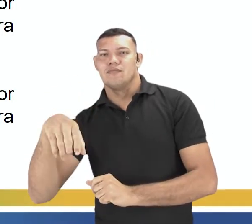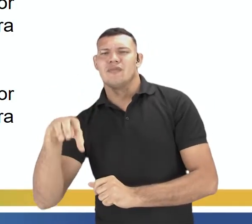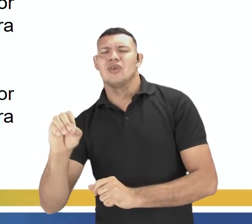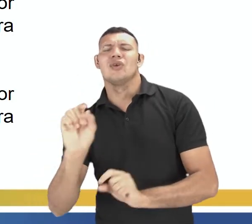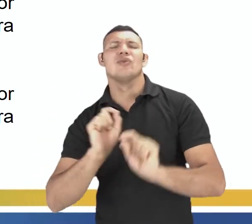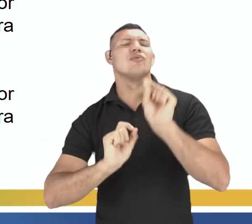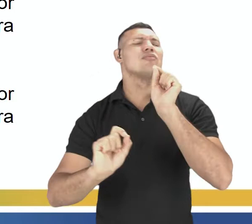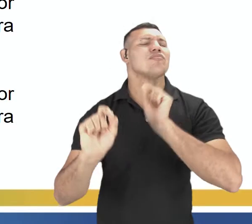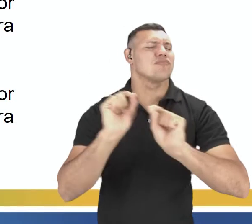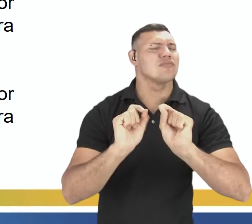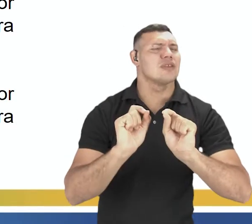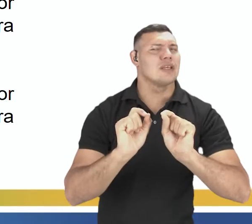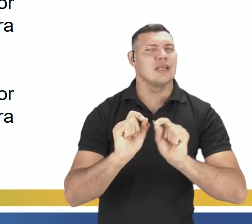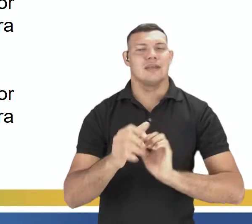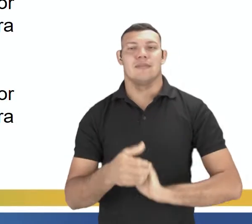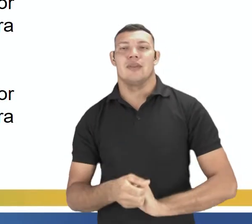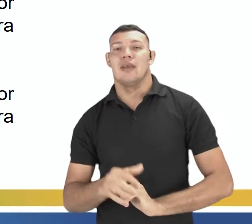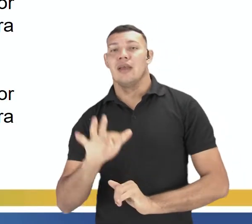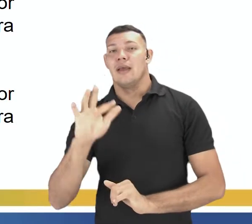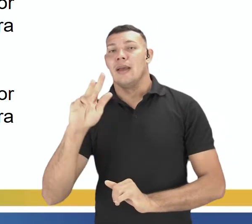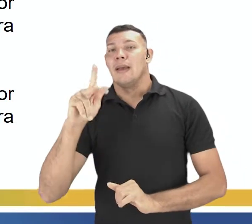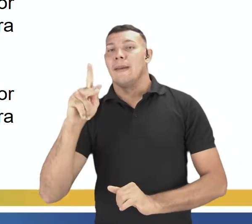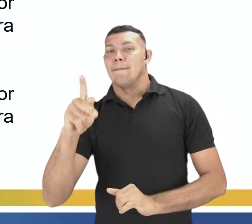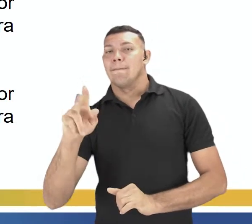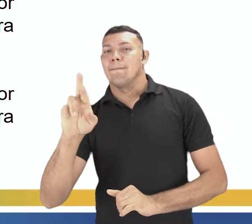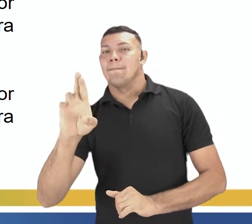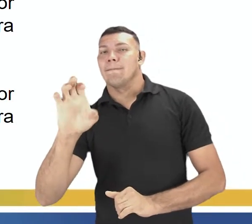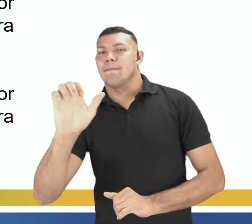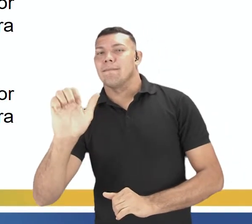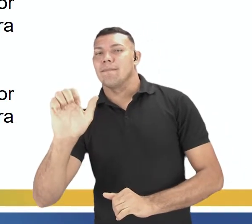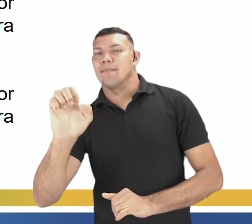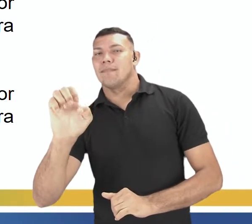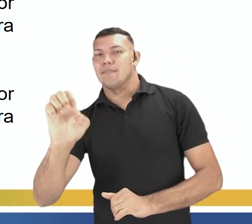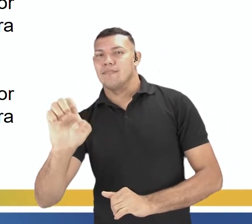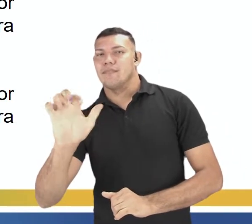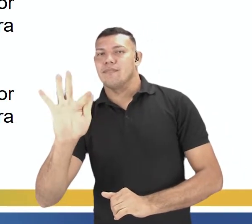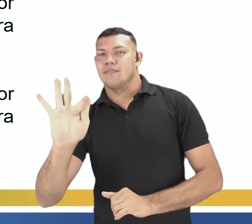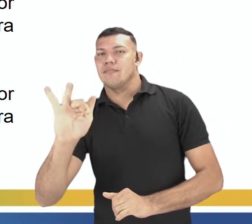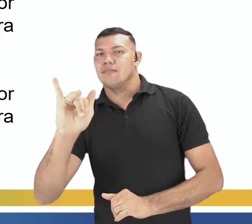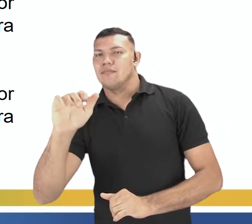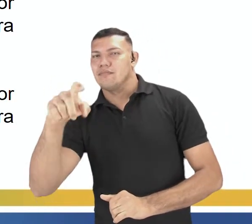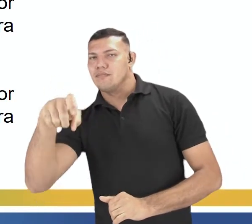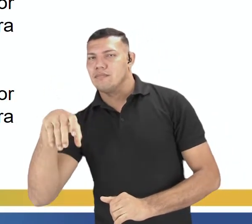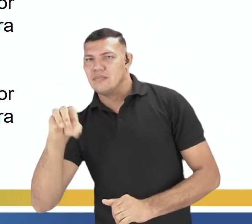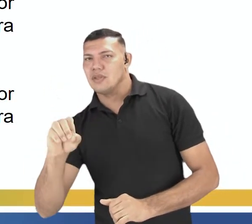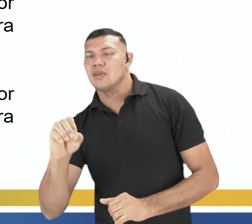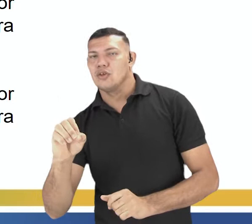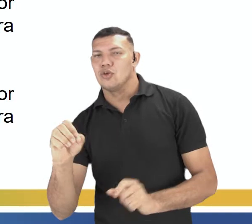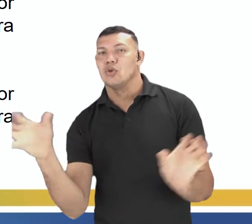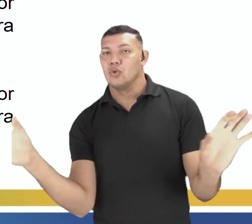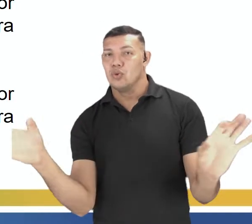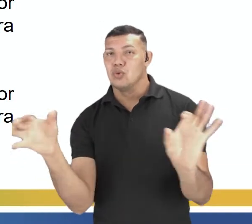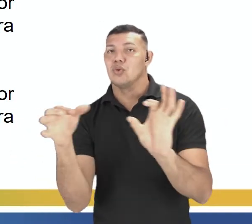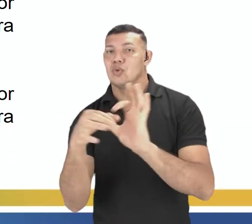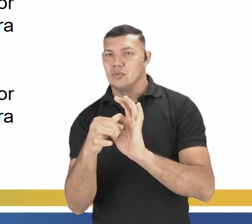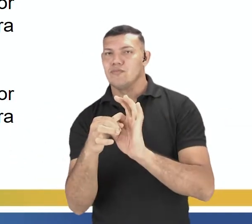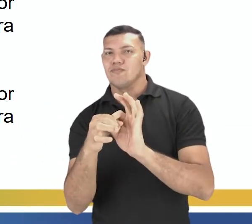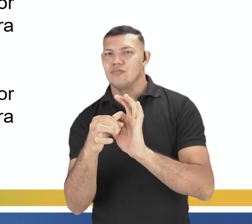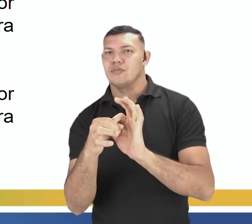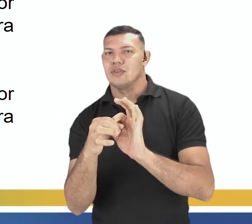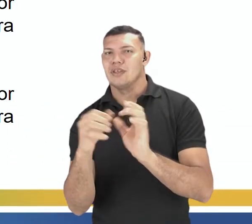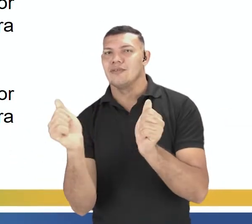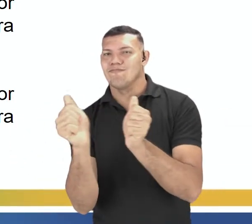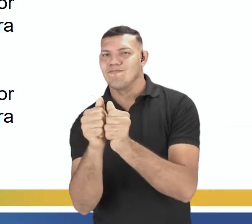seria prefixo? Prefixo é o afixo que se junta ao início da palavra. Por exemplo, a